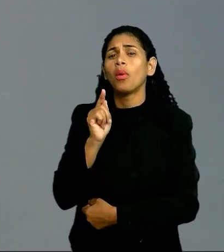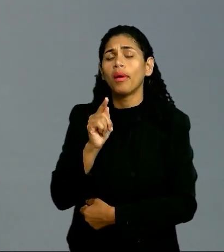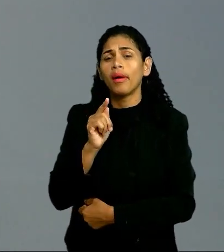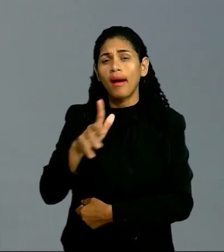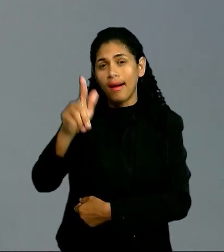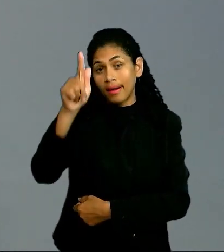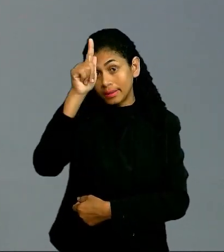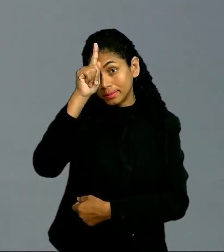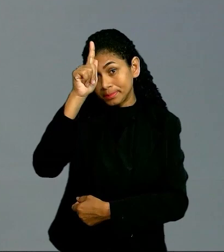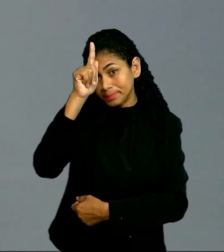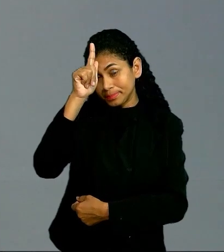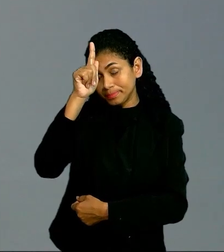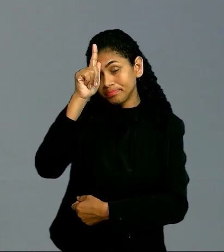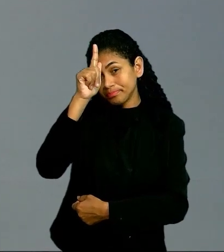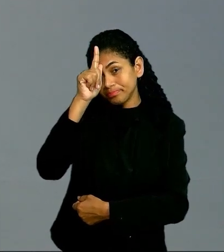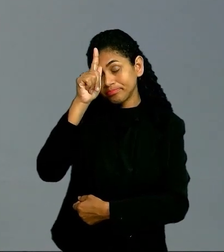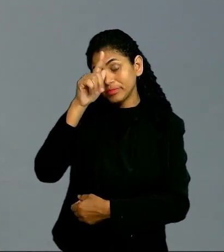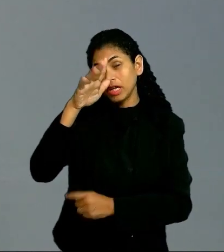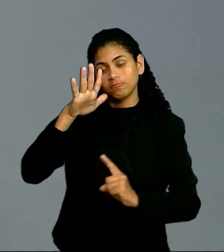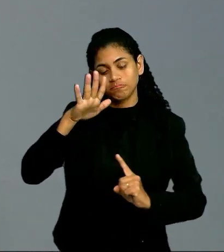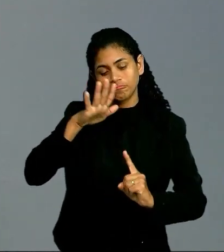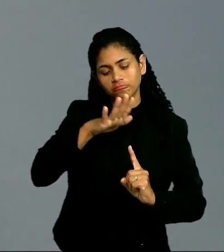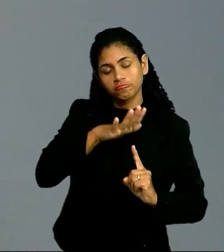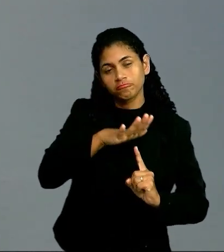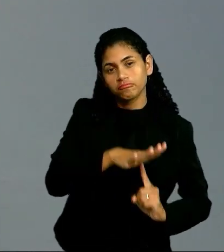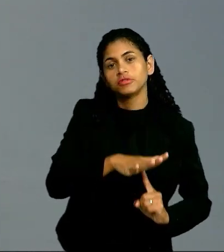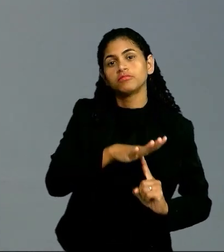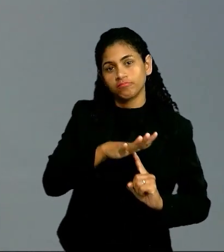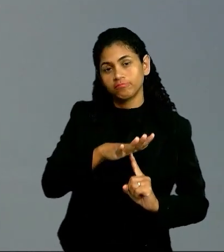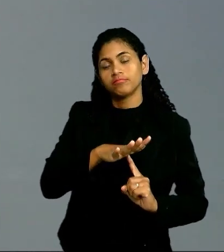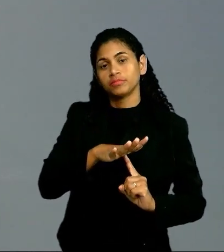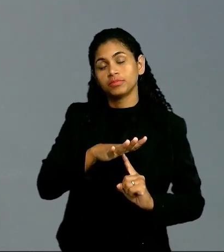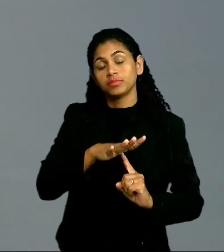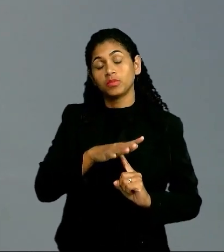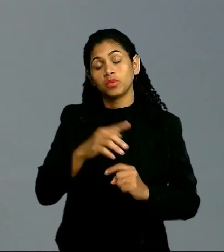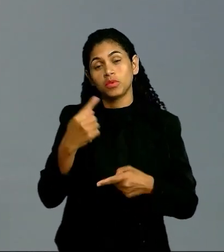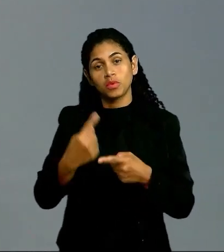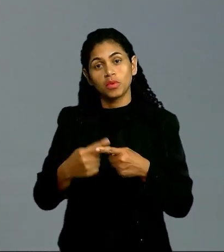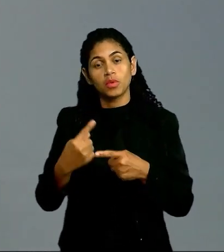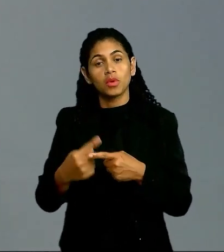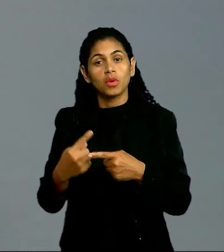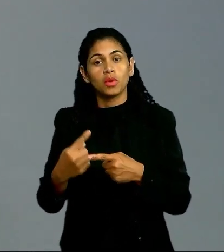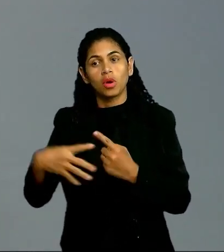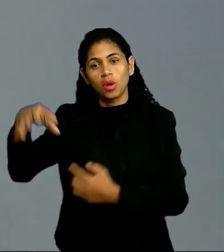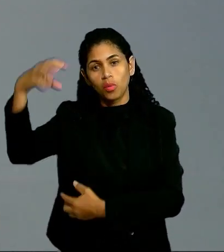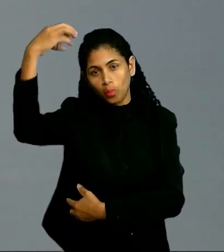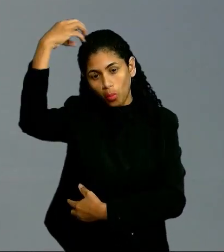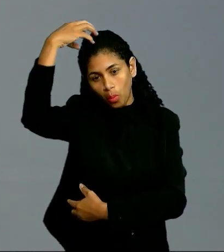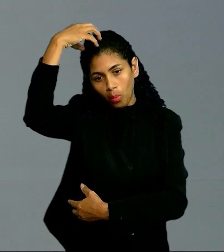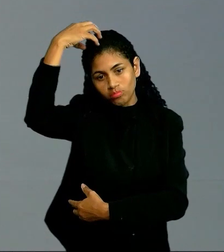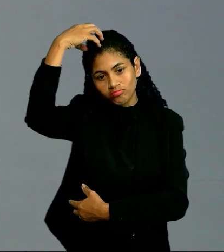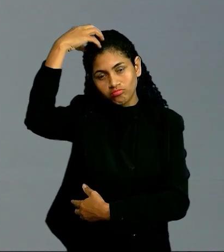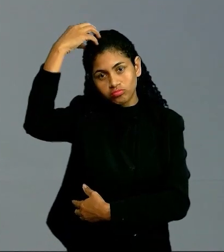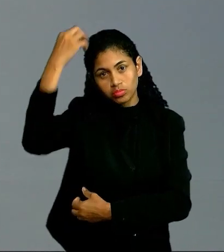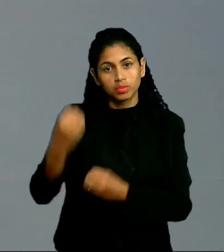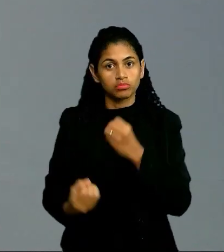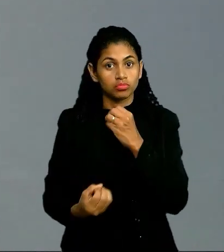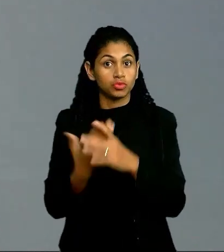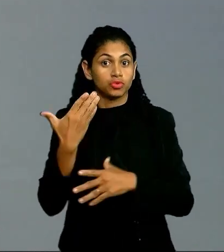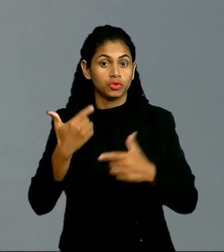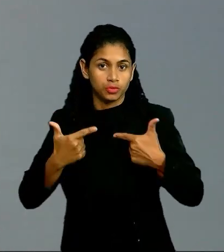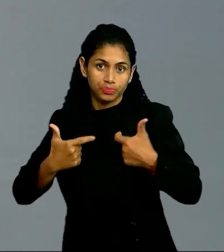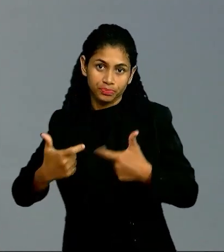do Tratado de Versalhes, por ter sido considerada a grande culpada do evento. E graças a isso,